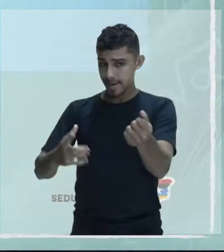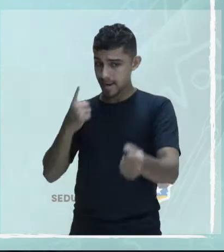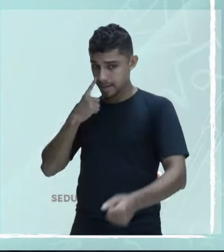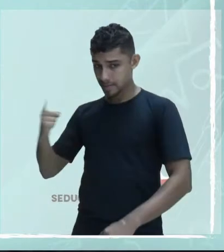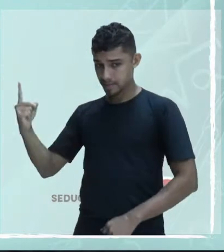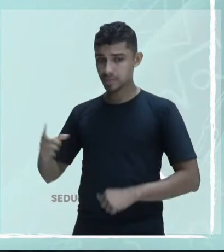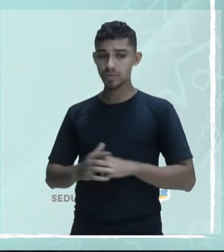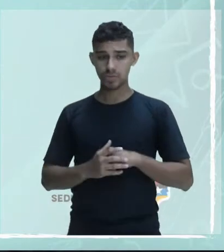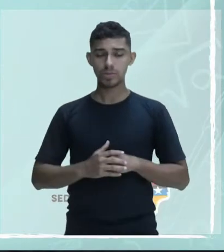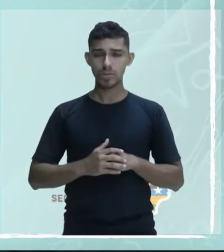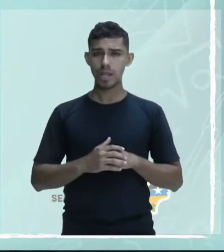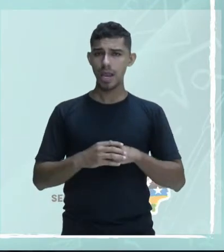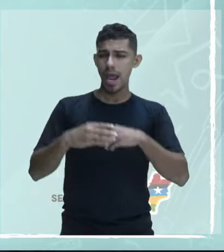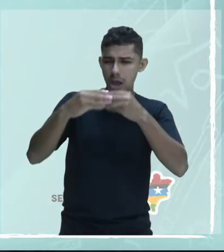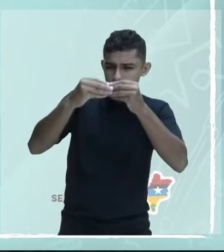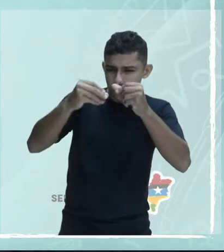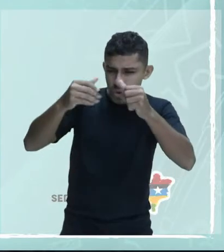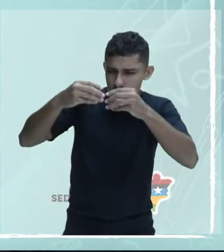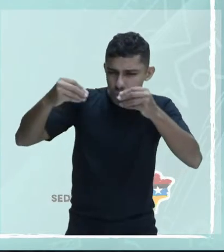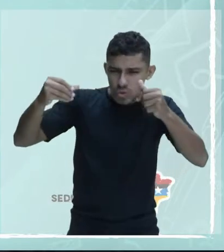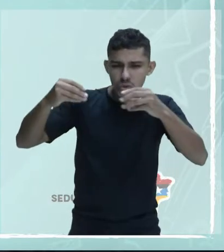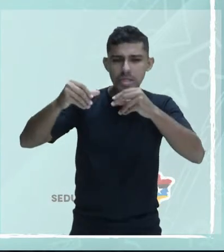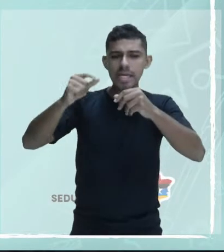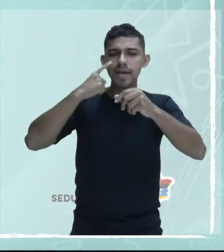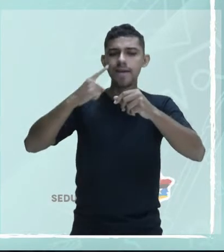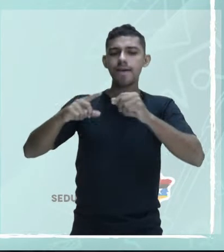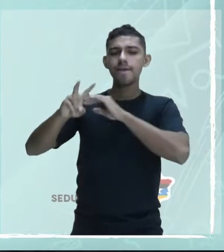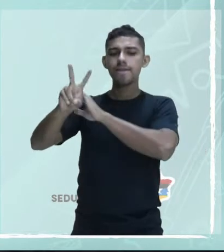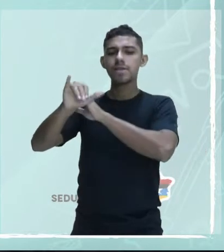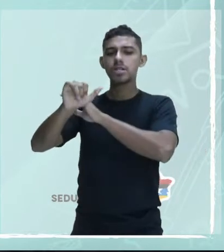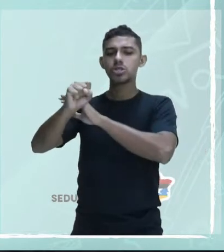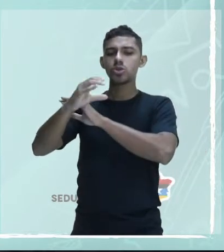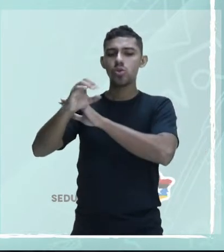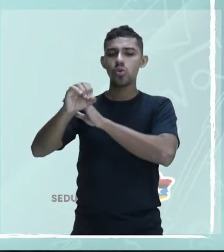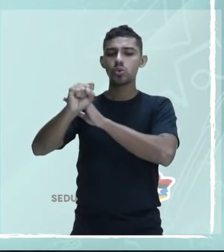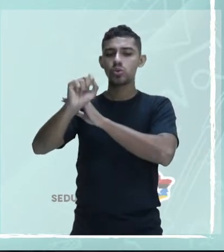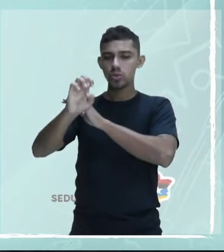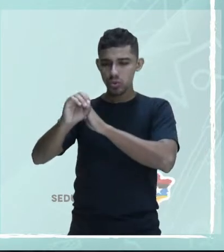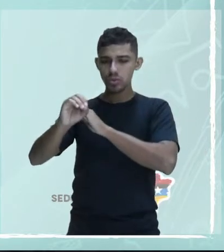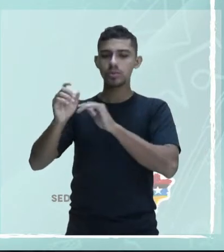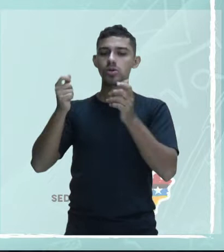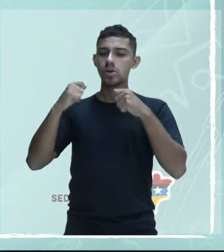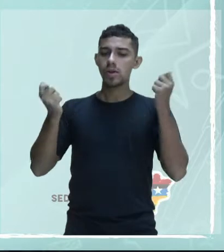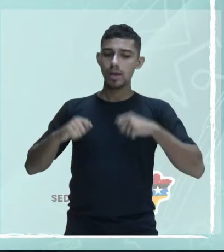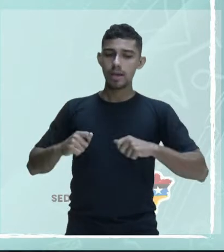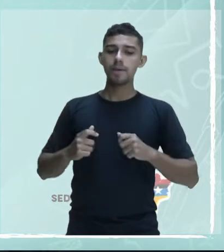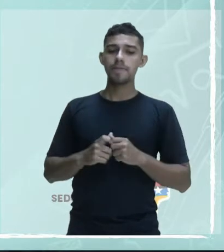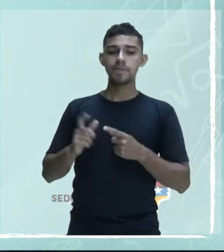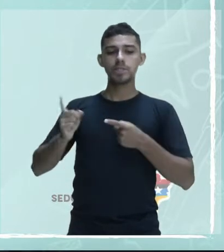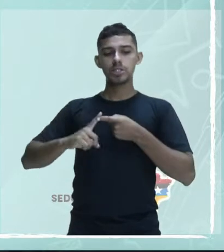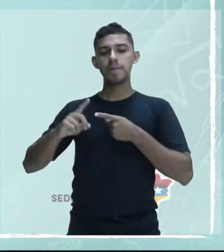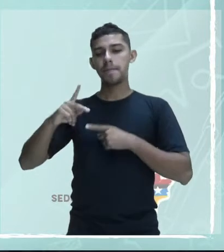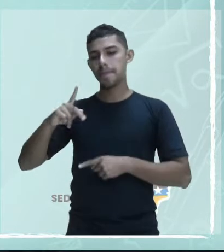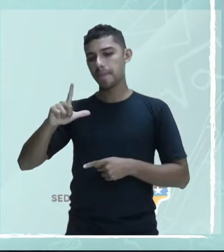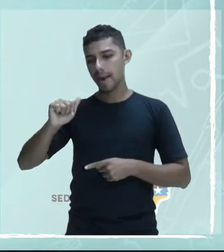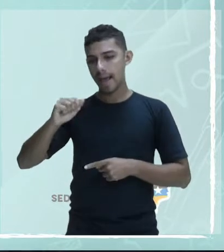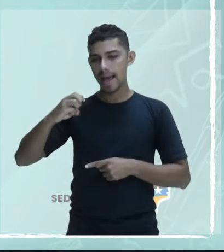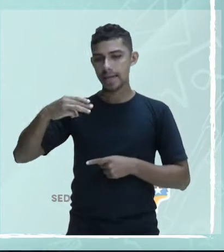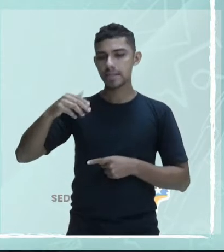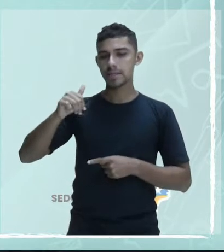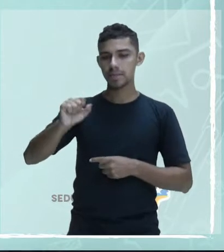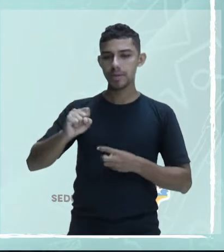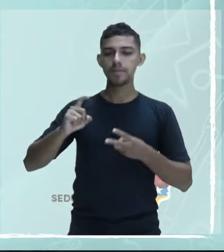é um líquido viscoso que assegura o pleno funcionamento entre o sistema do corpo humano. É constituído de plasmas,